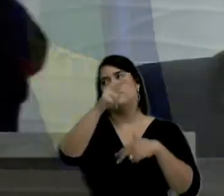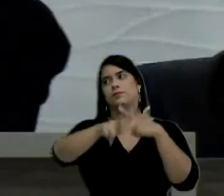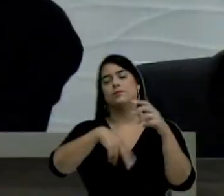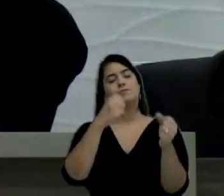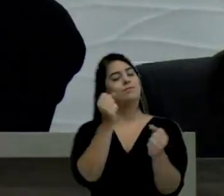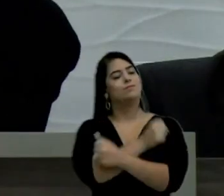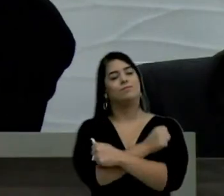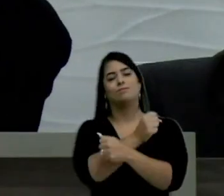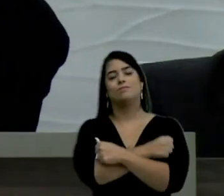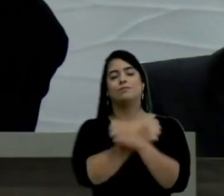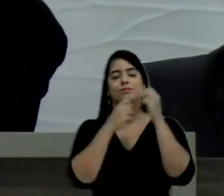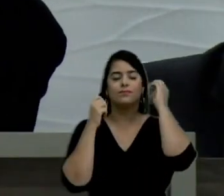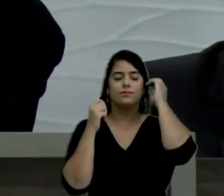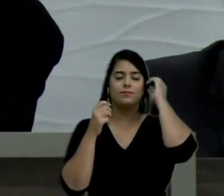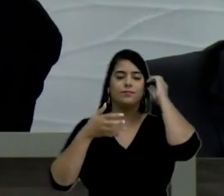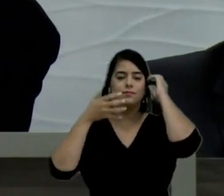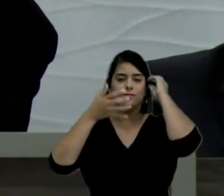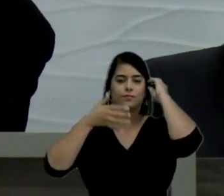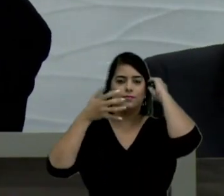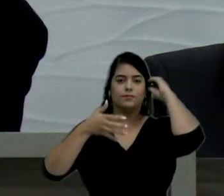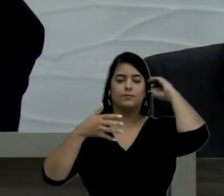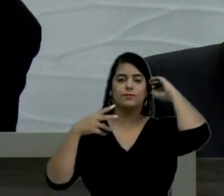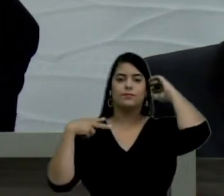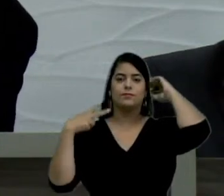abraço a palavra Vereador Padre